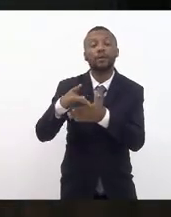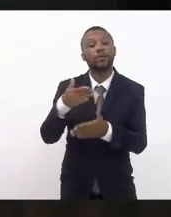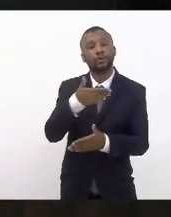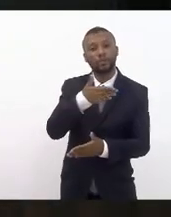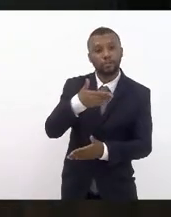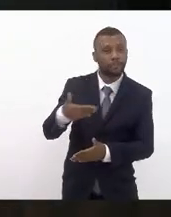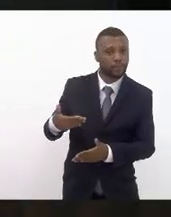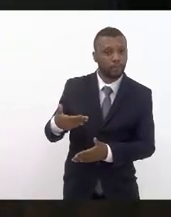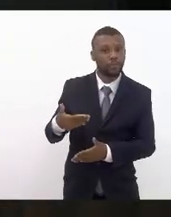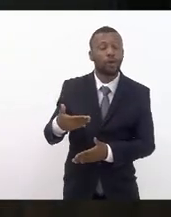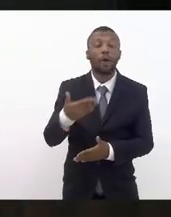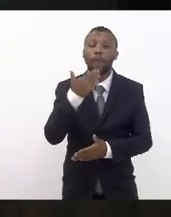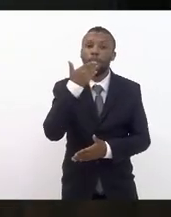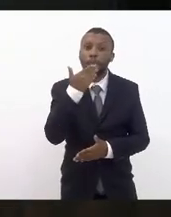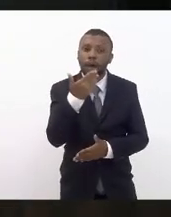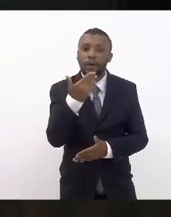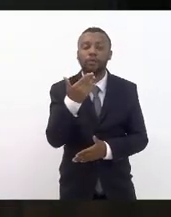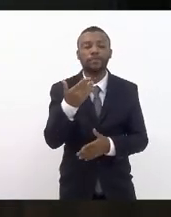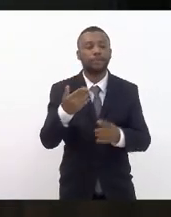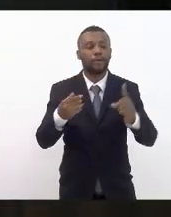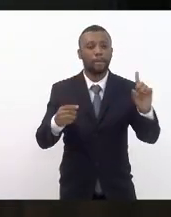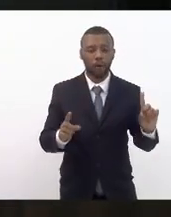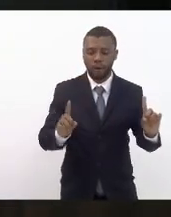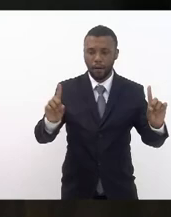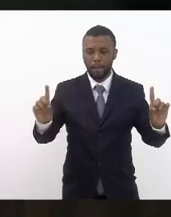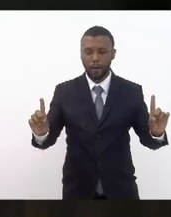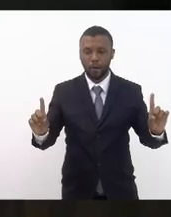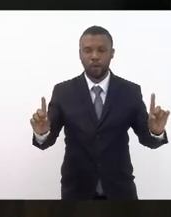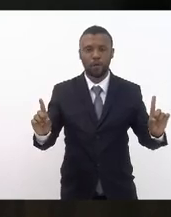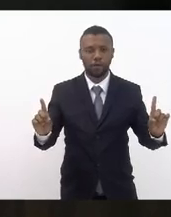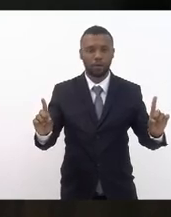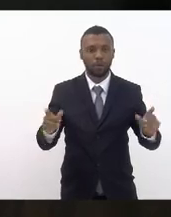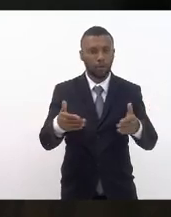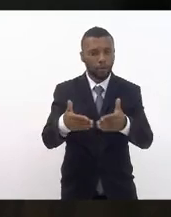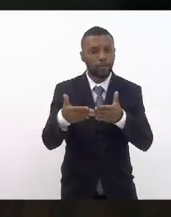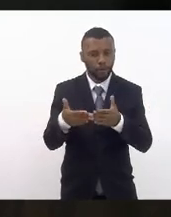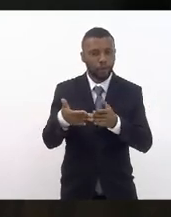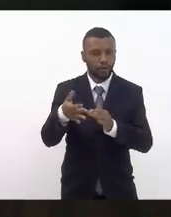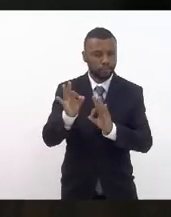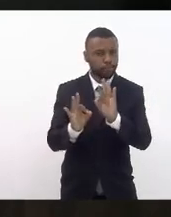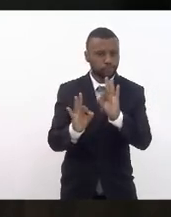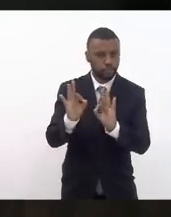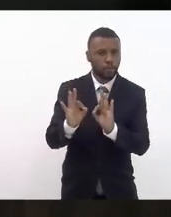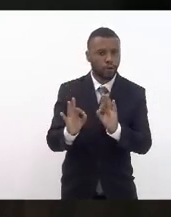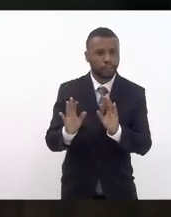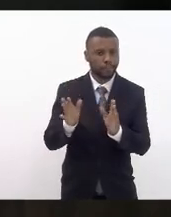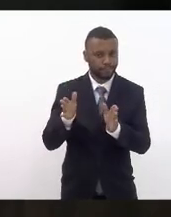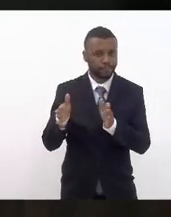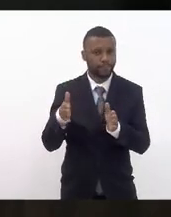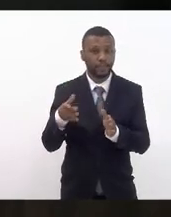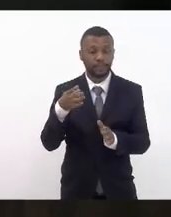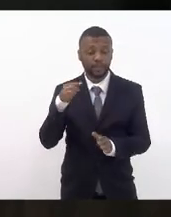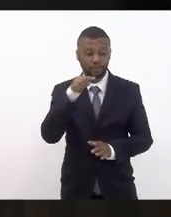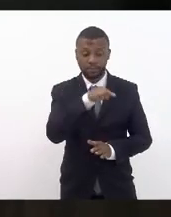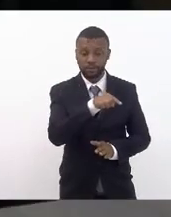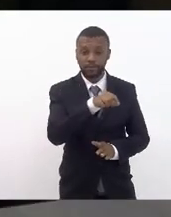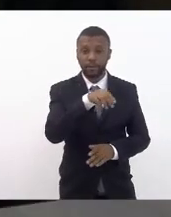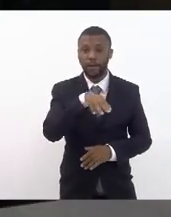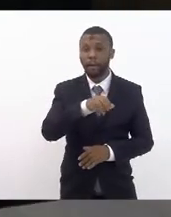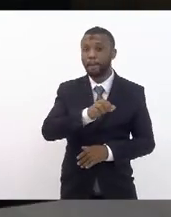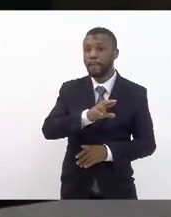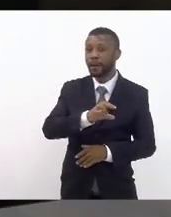governo. Peço que os deputados fiquem uma, por muito favor. Breve. Tá? Deputado Márcio Pacheco, por favor, e seguir o deputado Luiz Paulo.